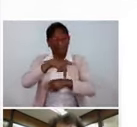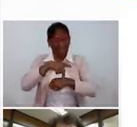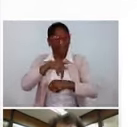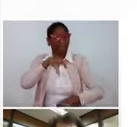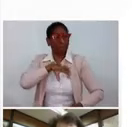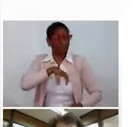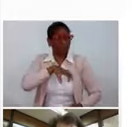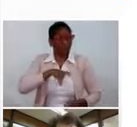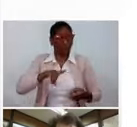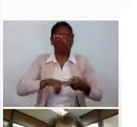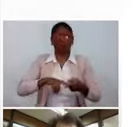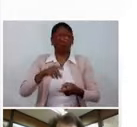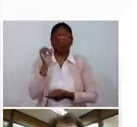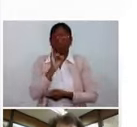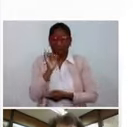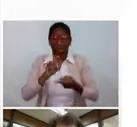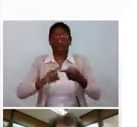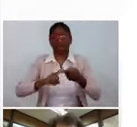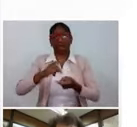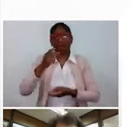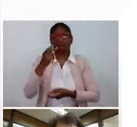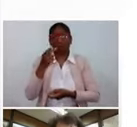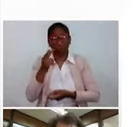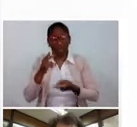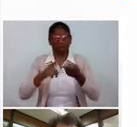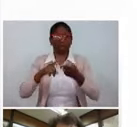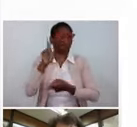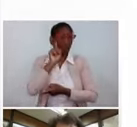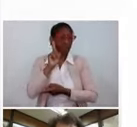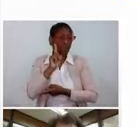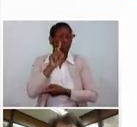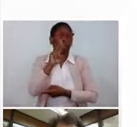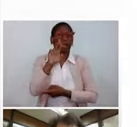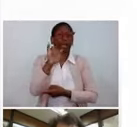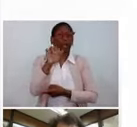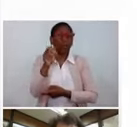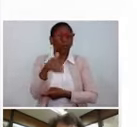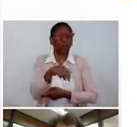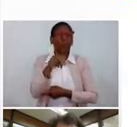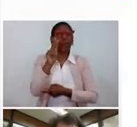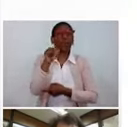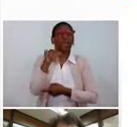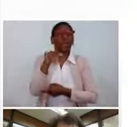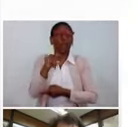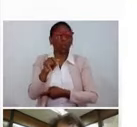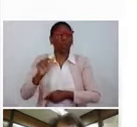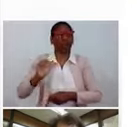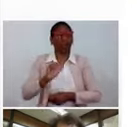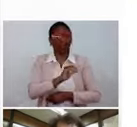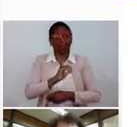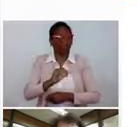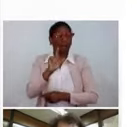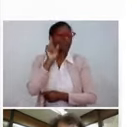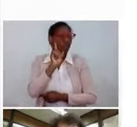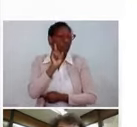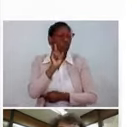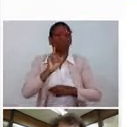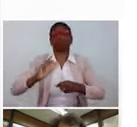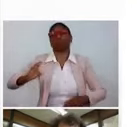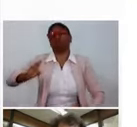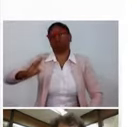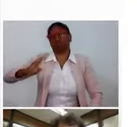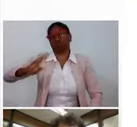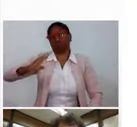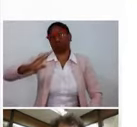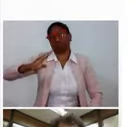Portugal, Itália, Uruguai, Estados Unidos, Reino Unido, Alemanha, Canadá, todos eles apresentam evolução,